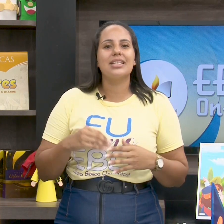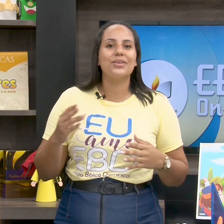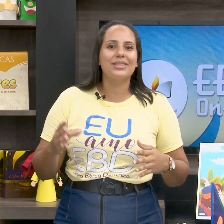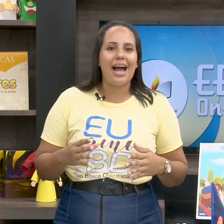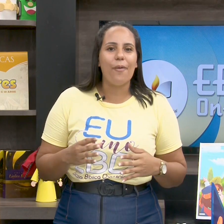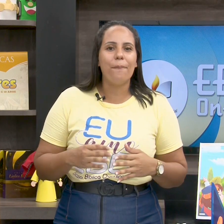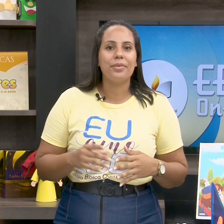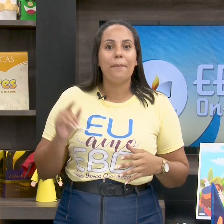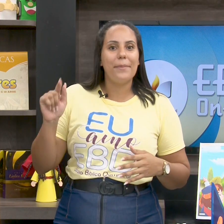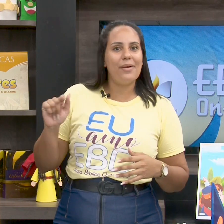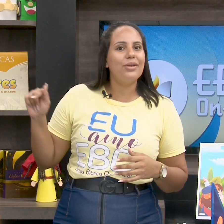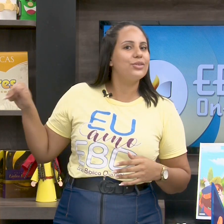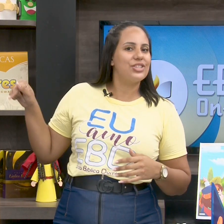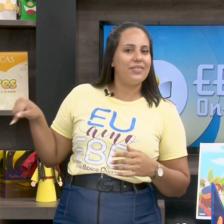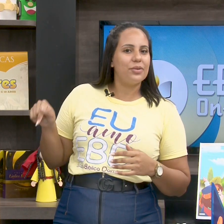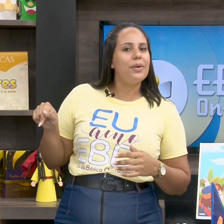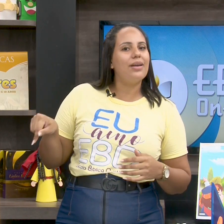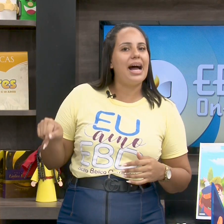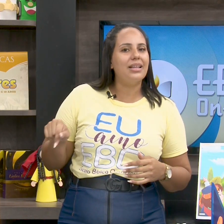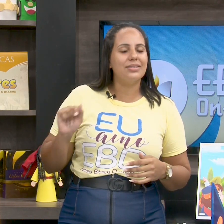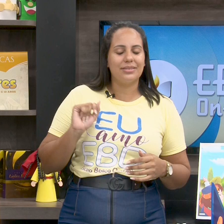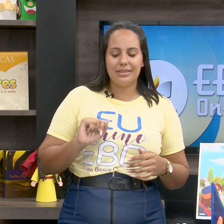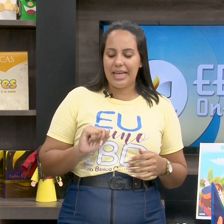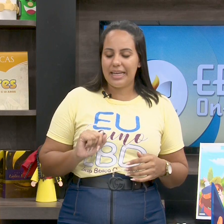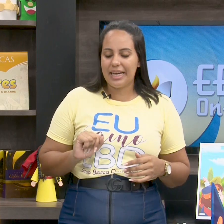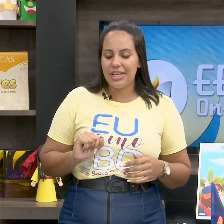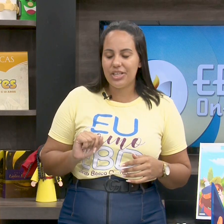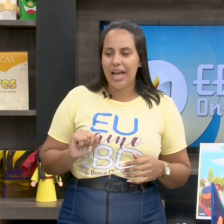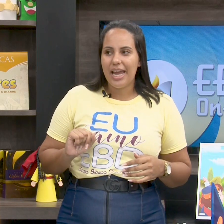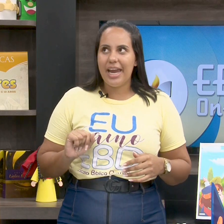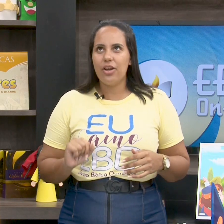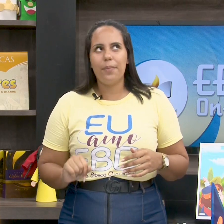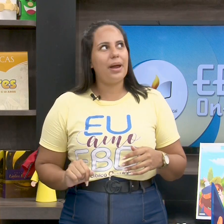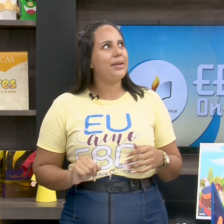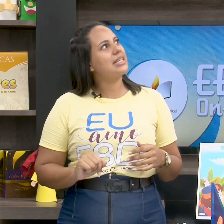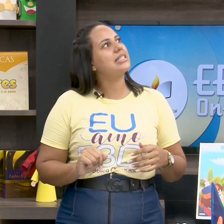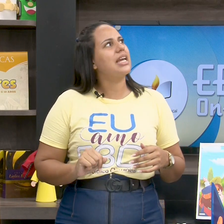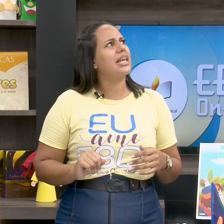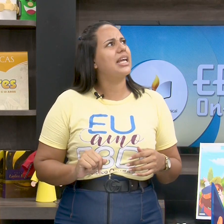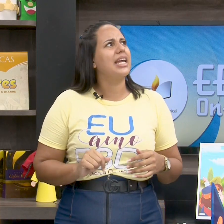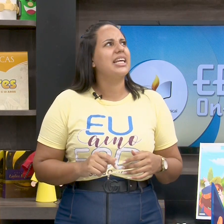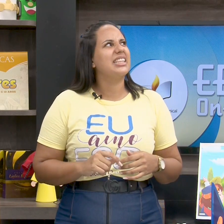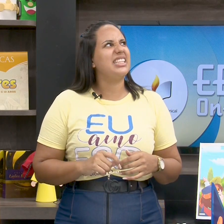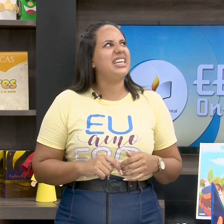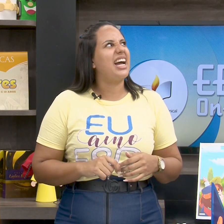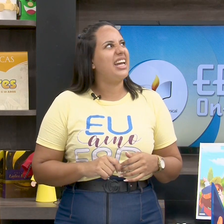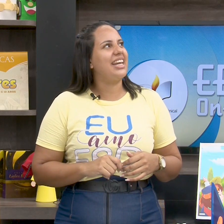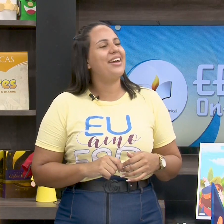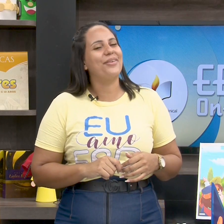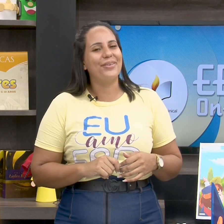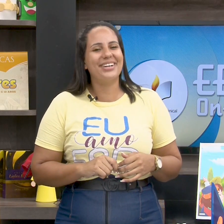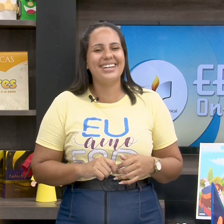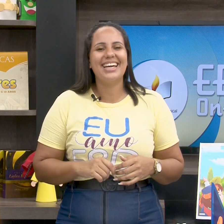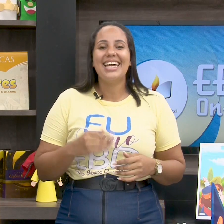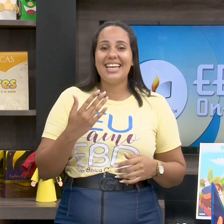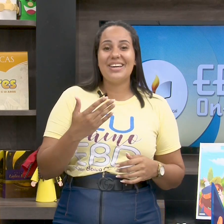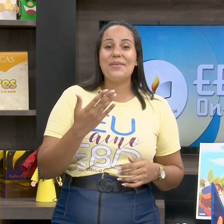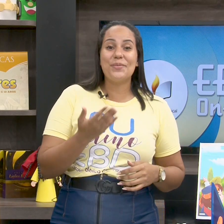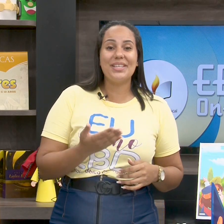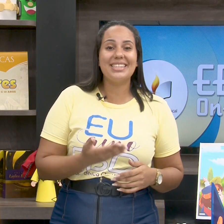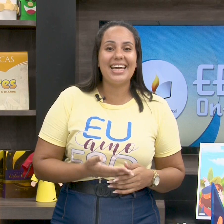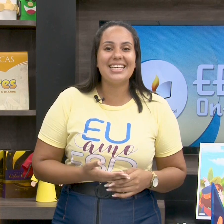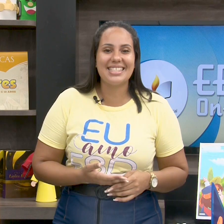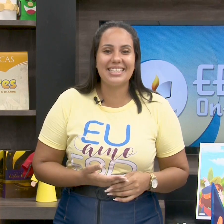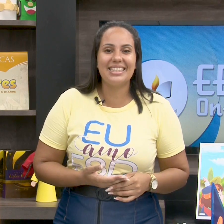tal, versículo tal. Meu aluno estava do meu lado na igreja, ele olhou para mim assim, ele, tia, ele errou. Então